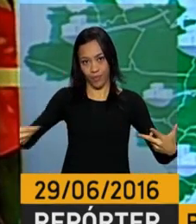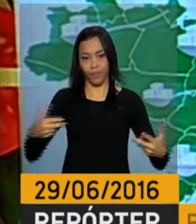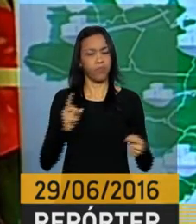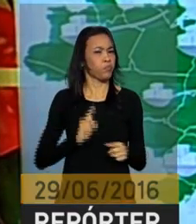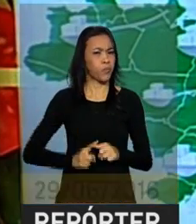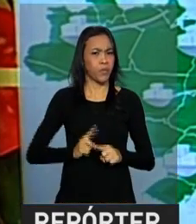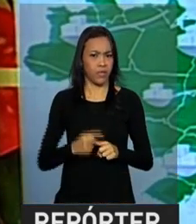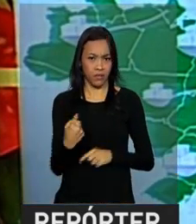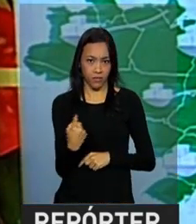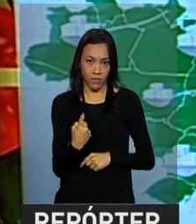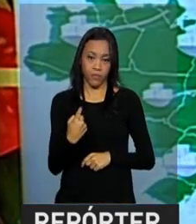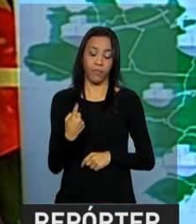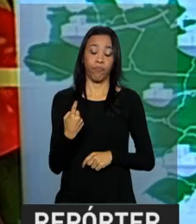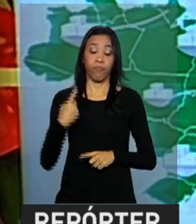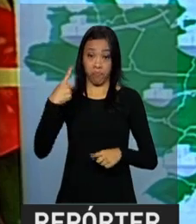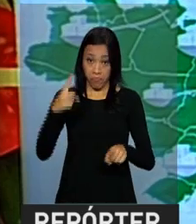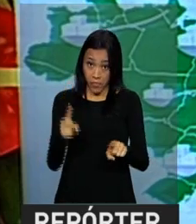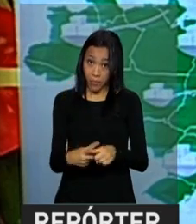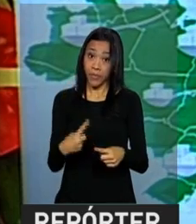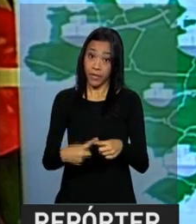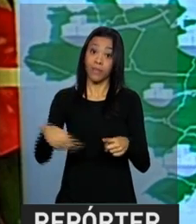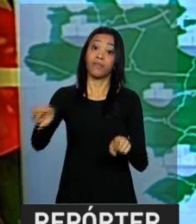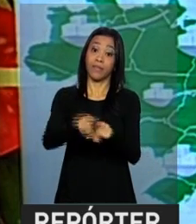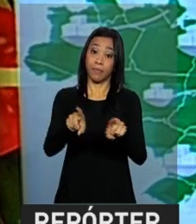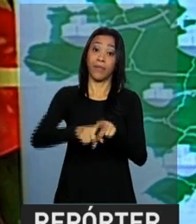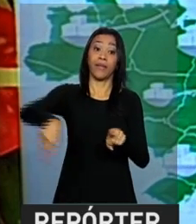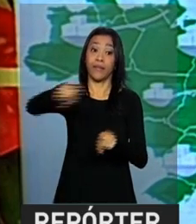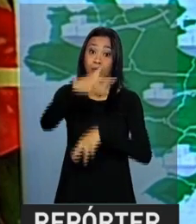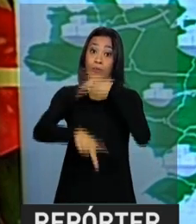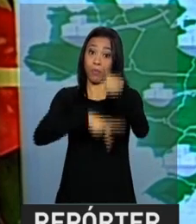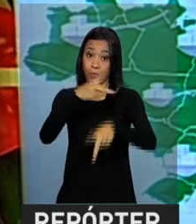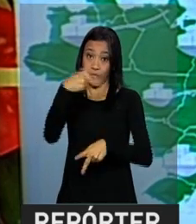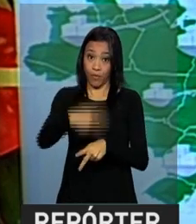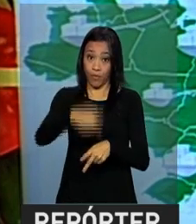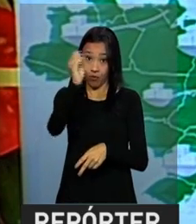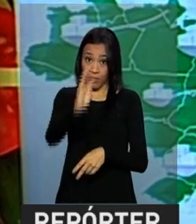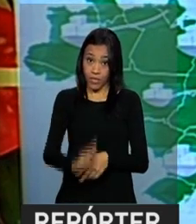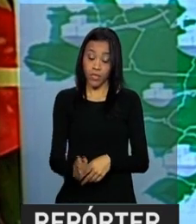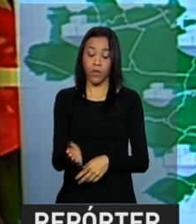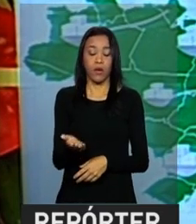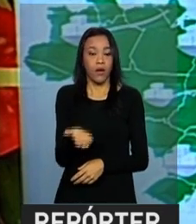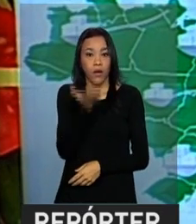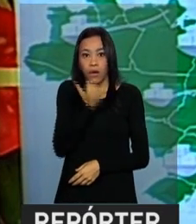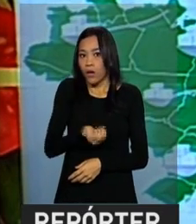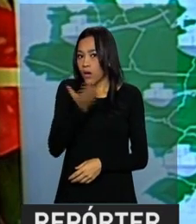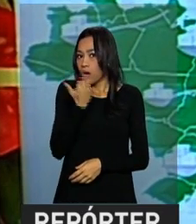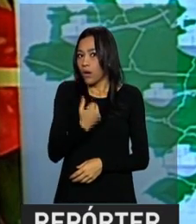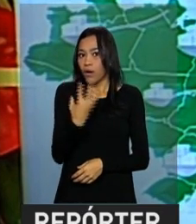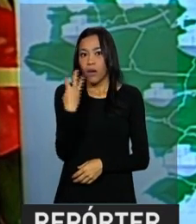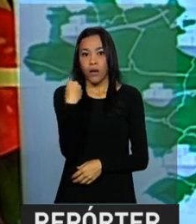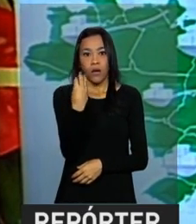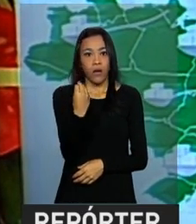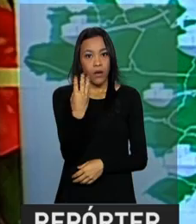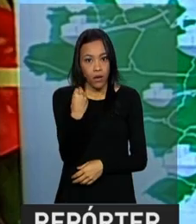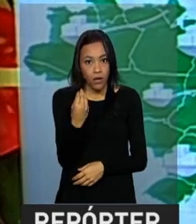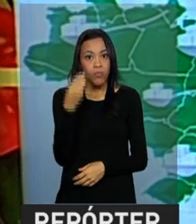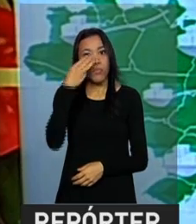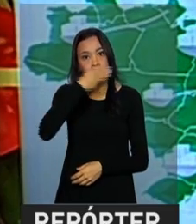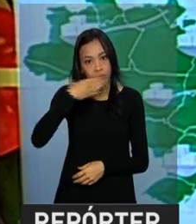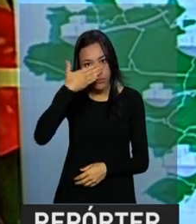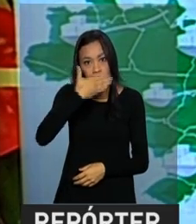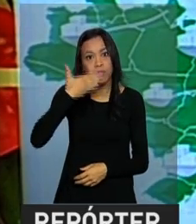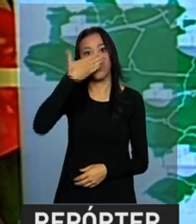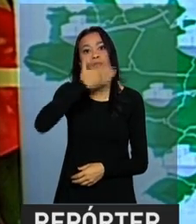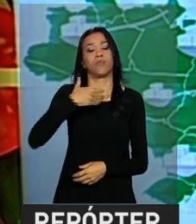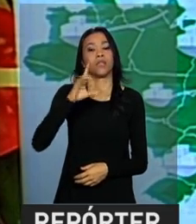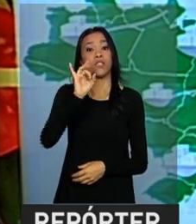por quê Porque também a população brasileira tem um alto consumo eh a Organização Mundial de Saúde recomenda que